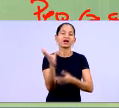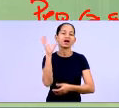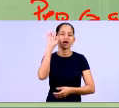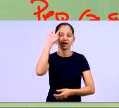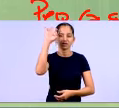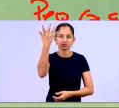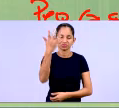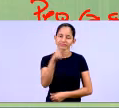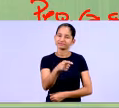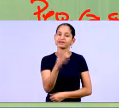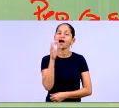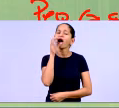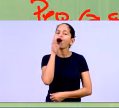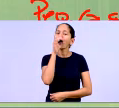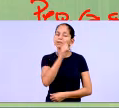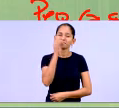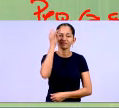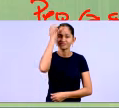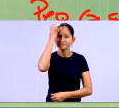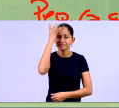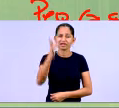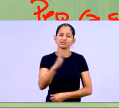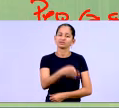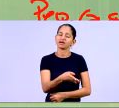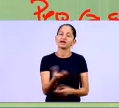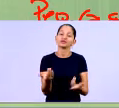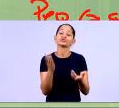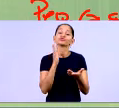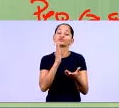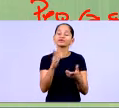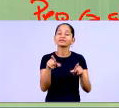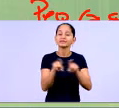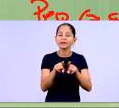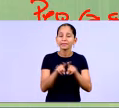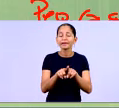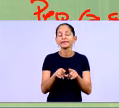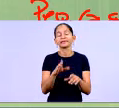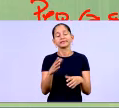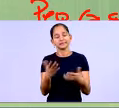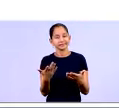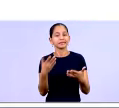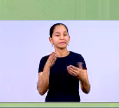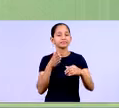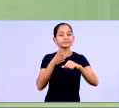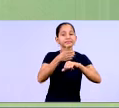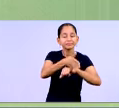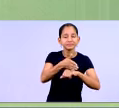Enfim, tem facilidade até mesmo de acesso à justiça.